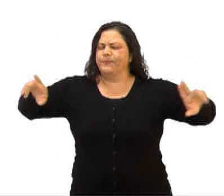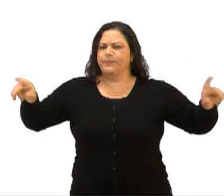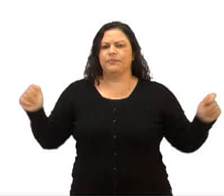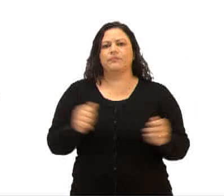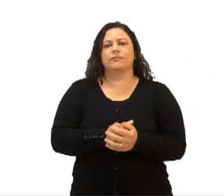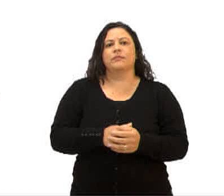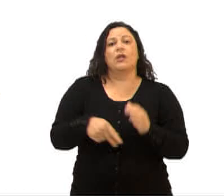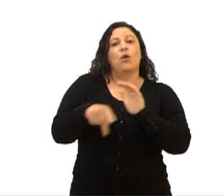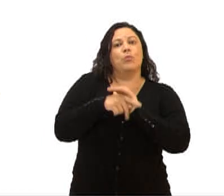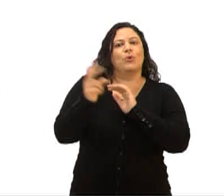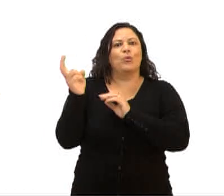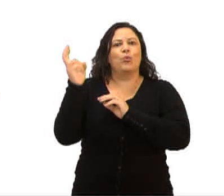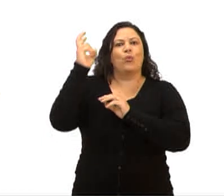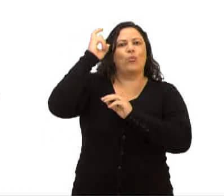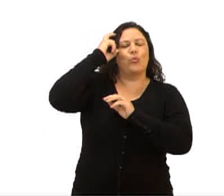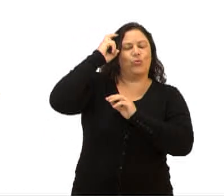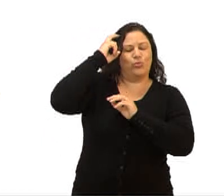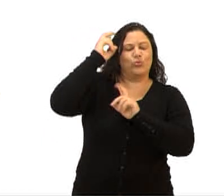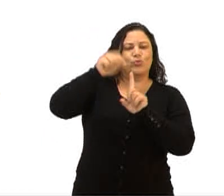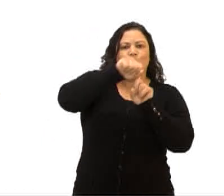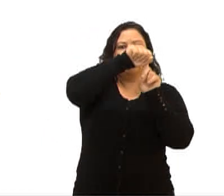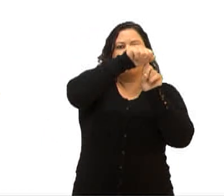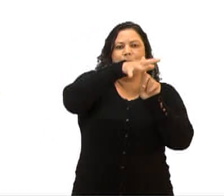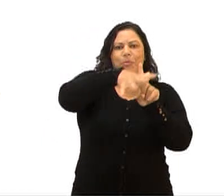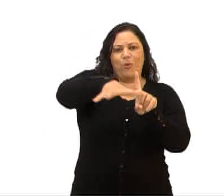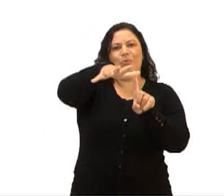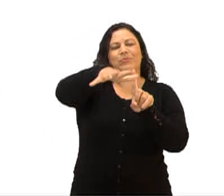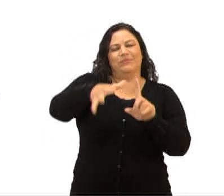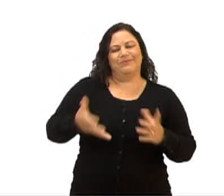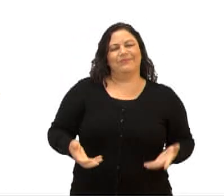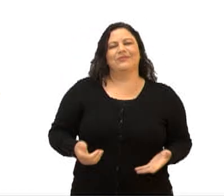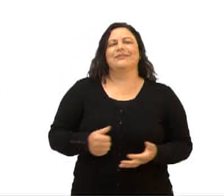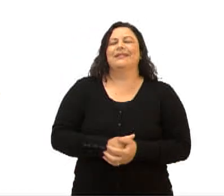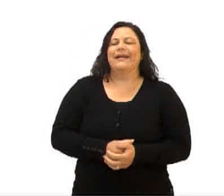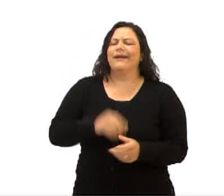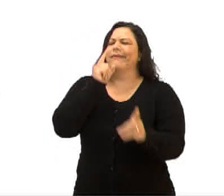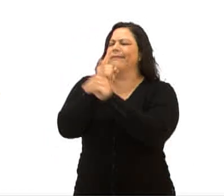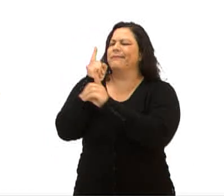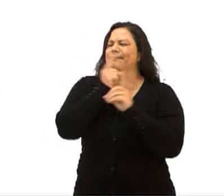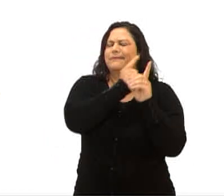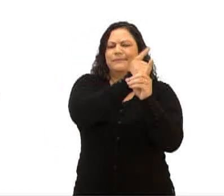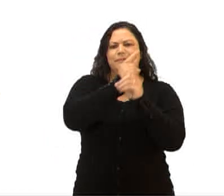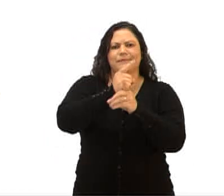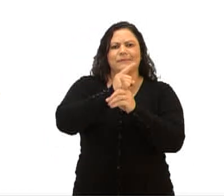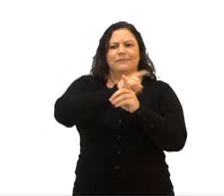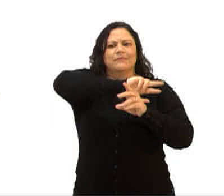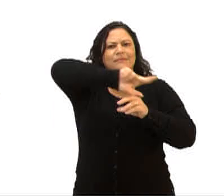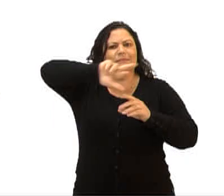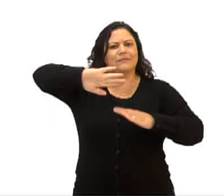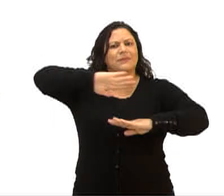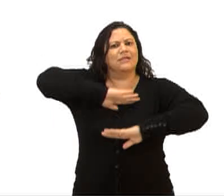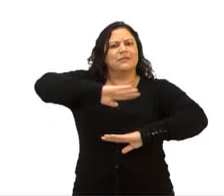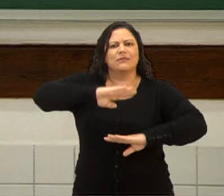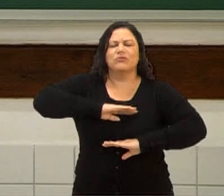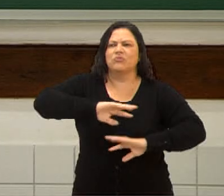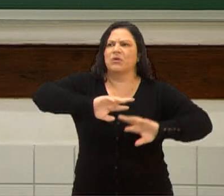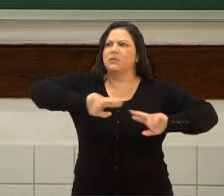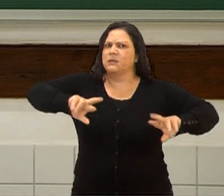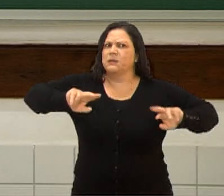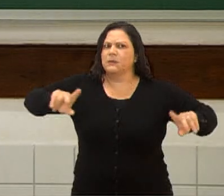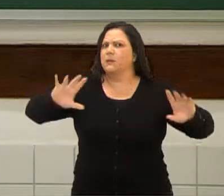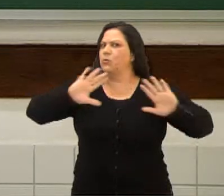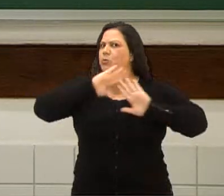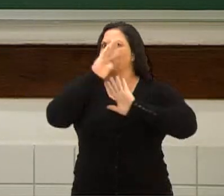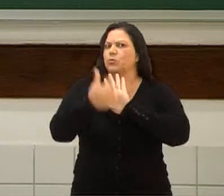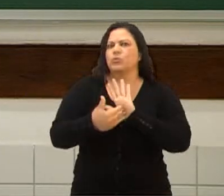da humanidade. Encontramos provérbios para praticamente todas as situações da vida. E não é só aqui no Brasil, não é